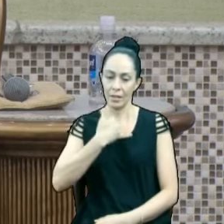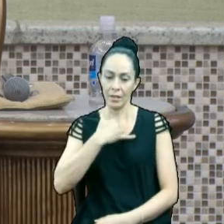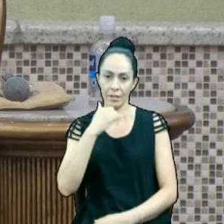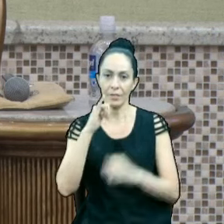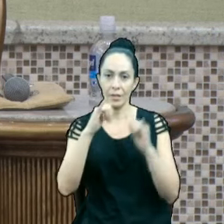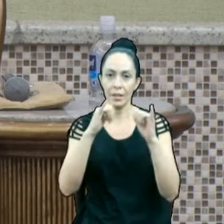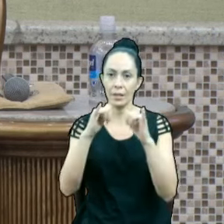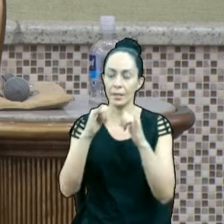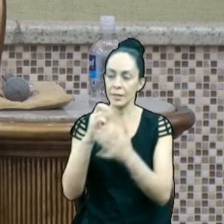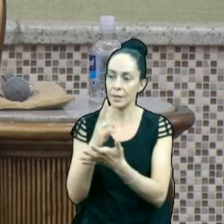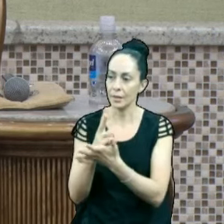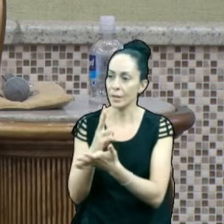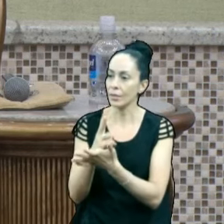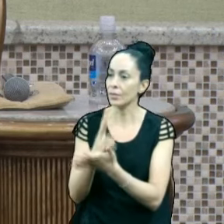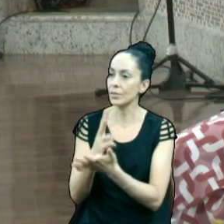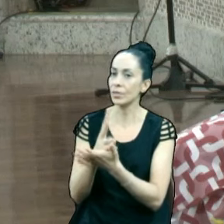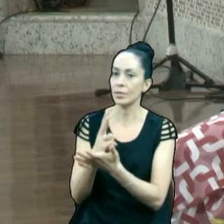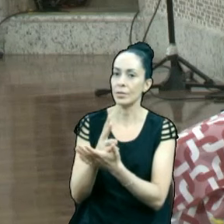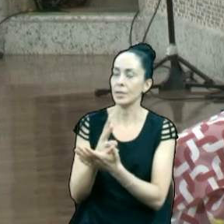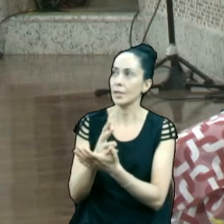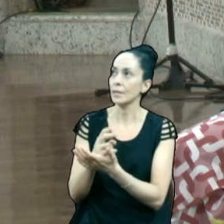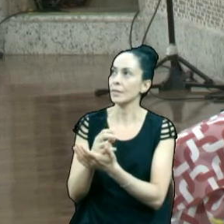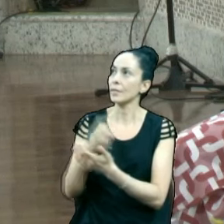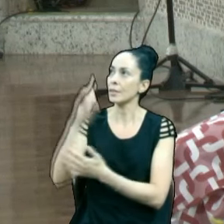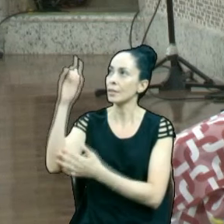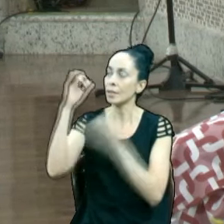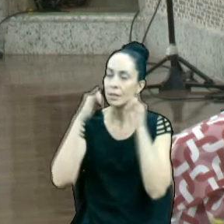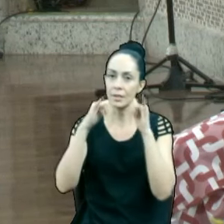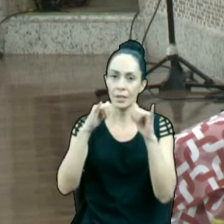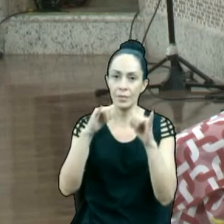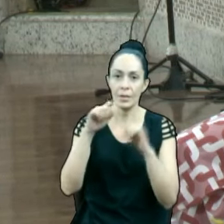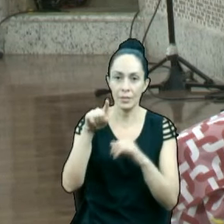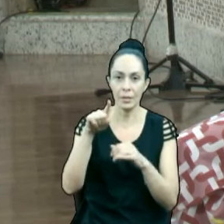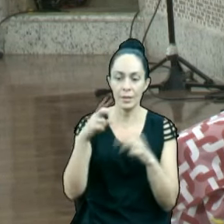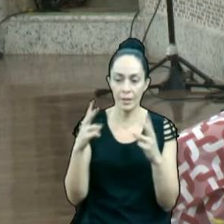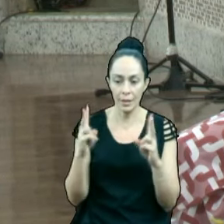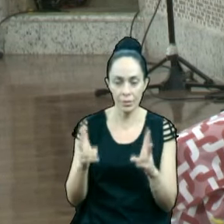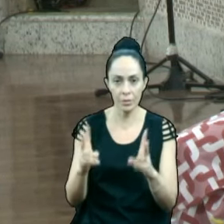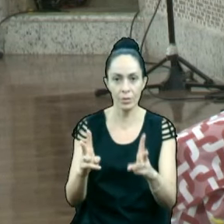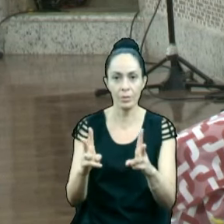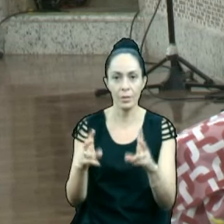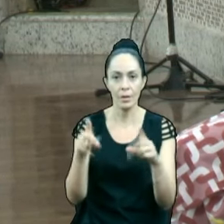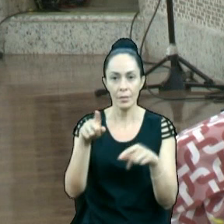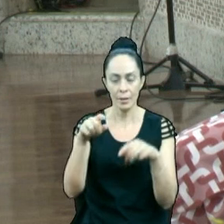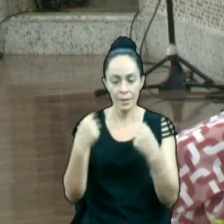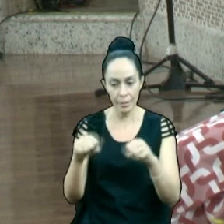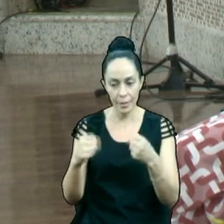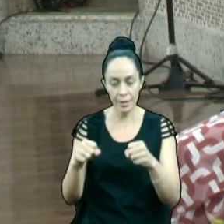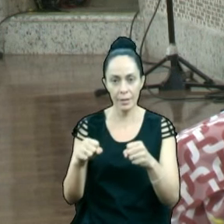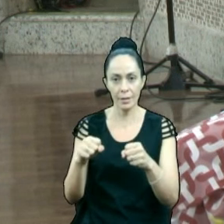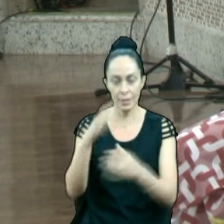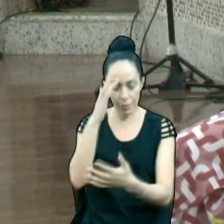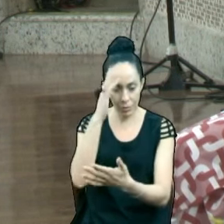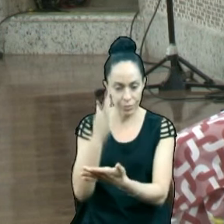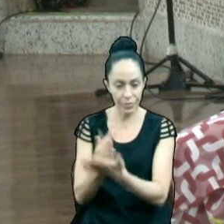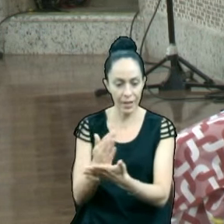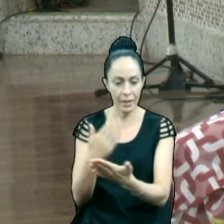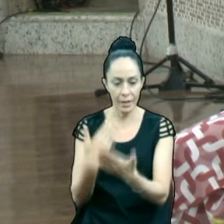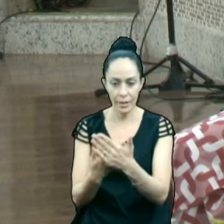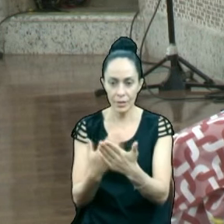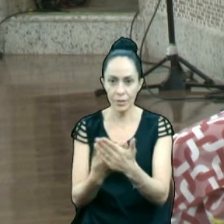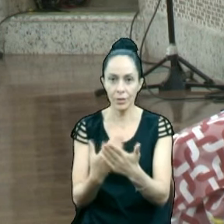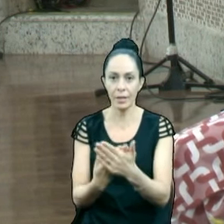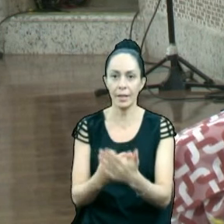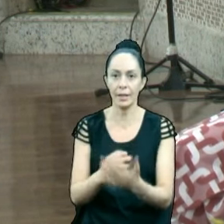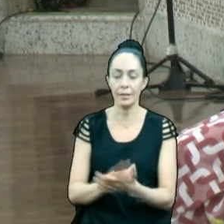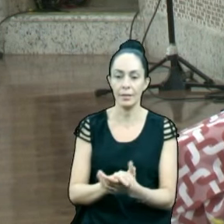bebe porque o caminho é longo e eu preciso de você Aleluia Deus está dizendo para você pastor Evangelista uma